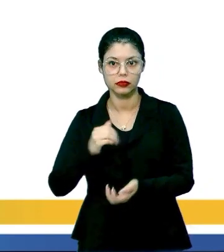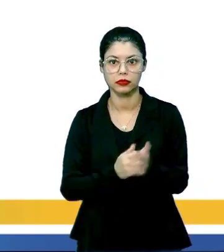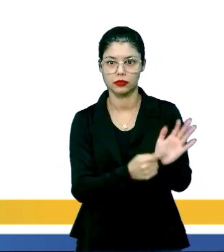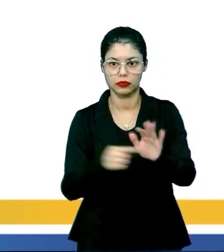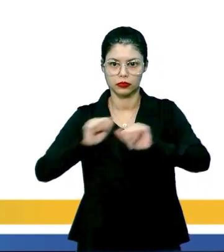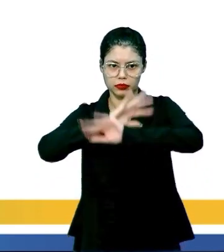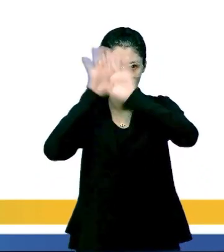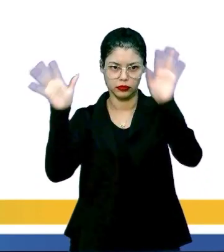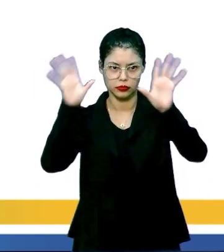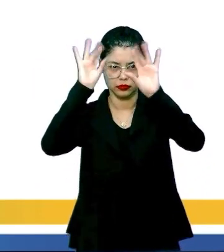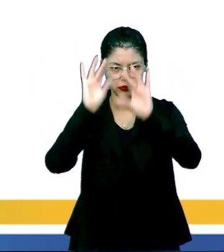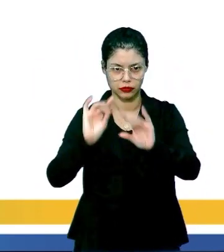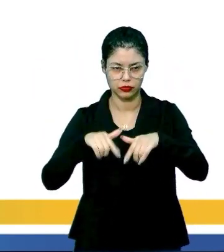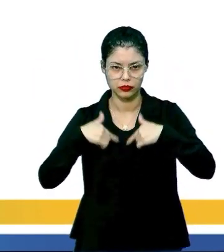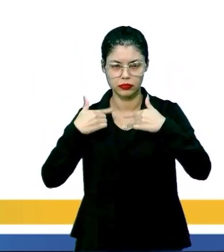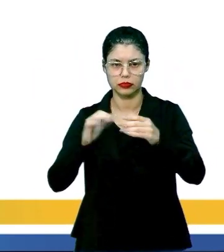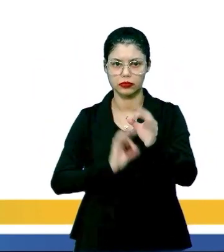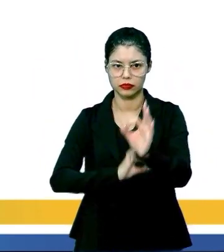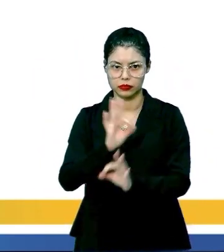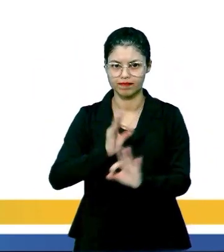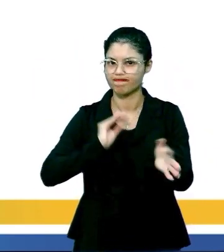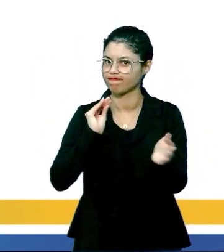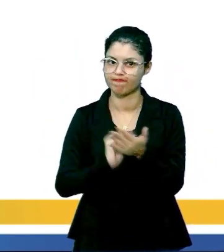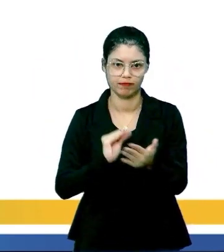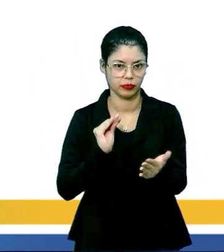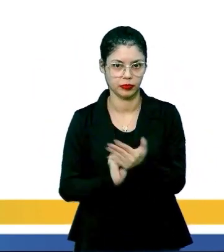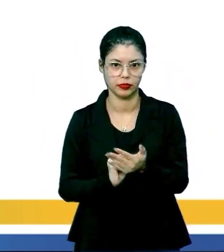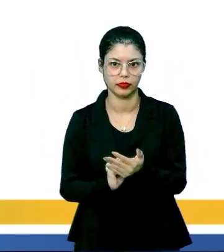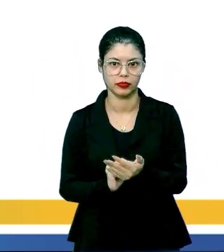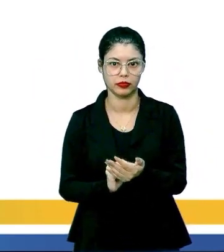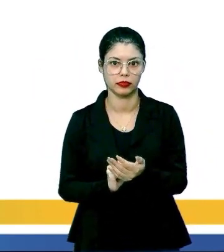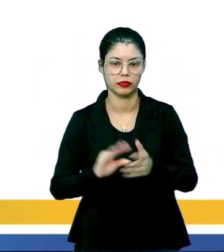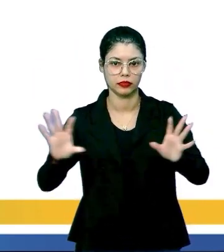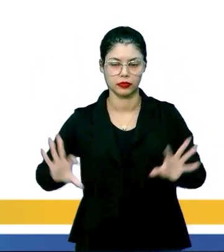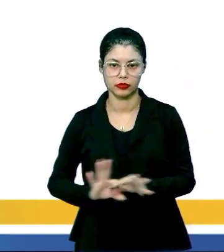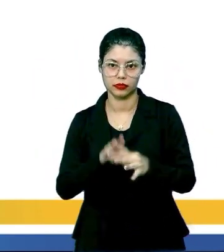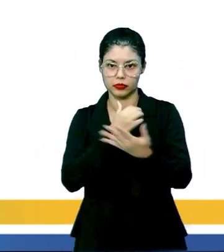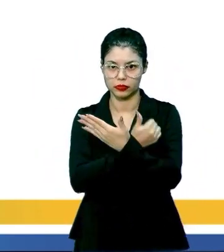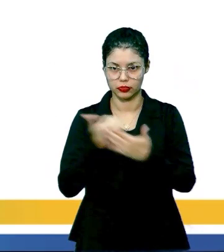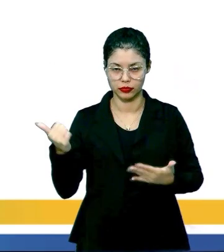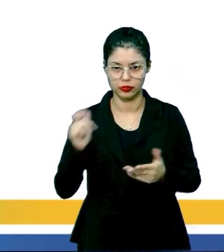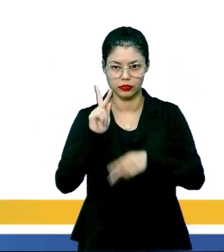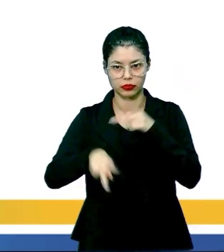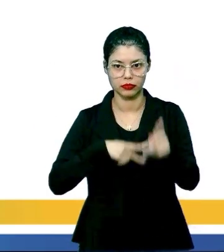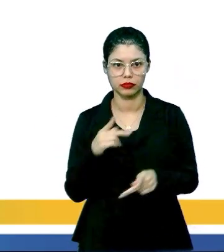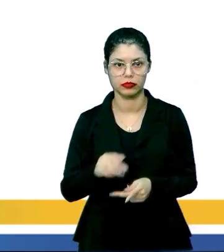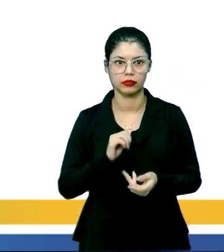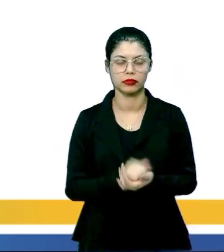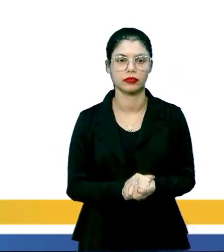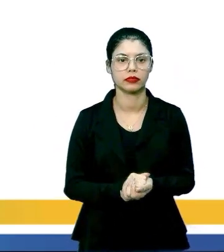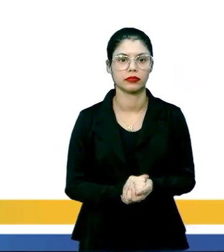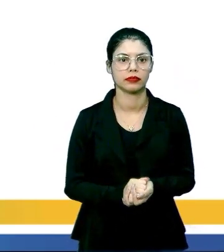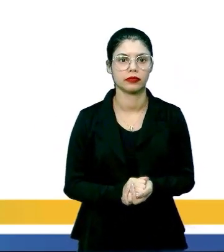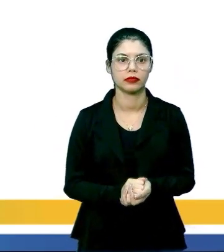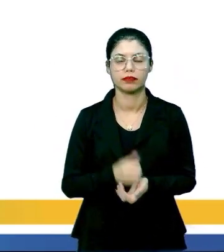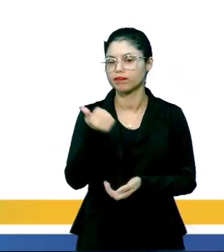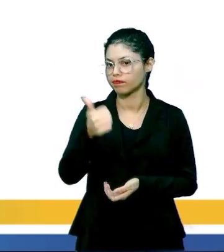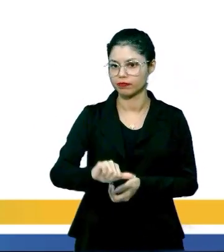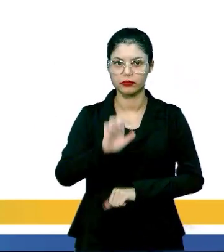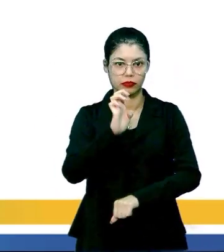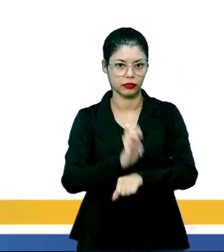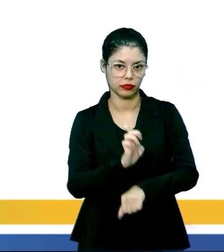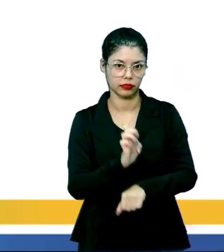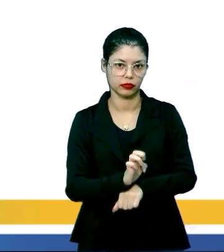mostrou claramente o aspecto defensivo desorganizado, fragmentado da ação popular. Não